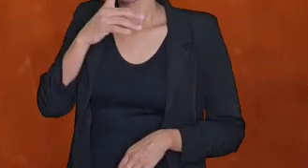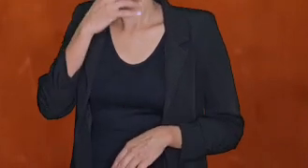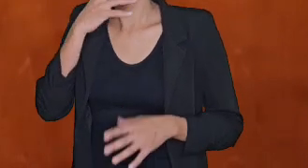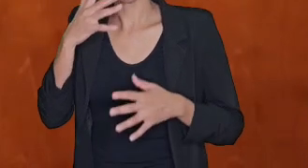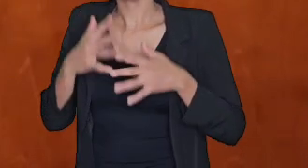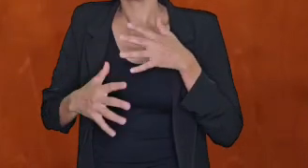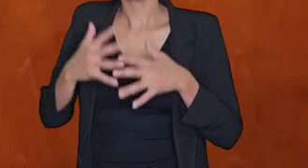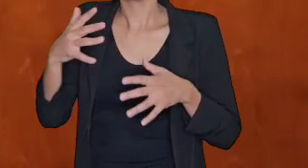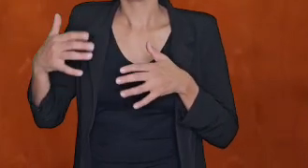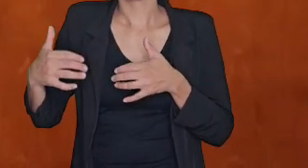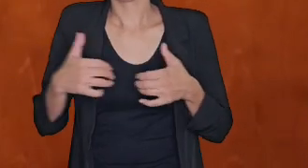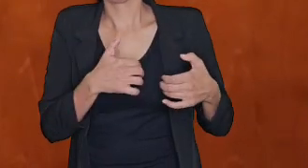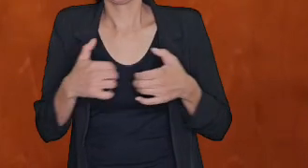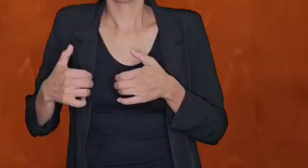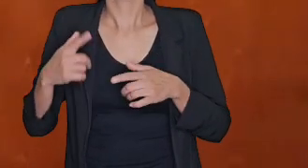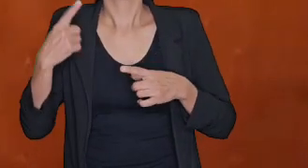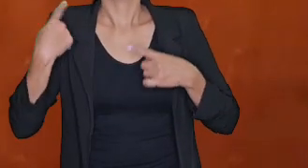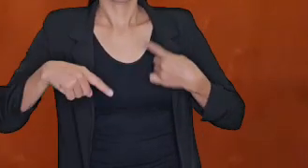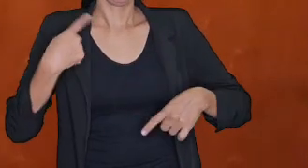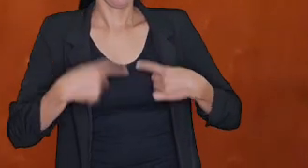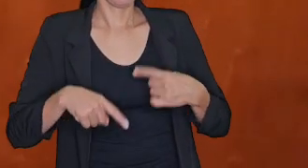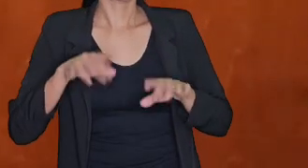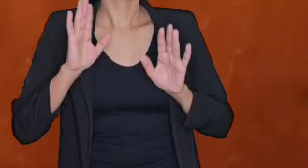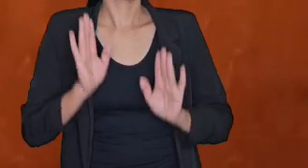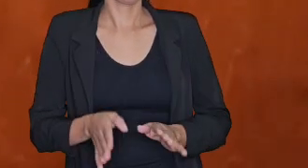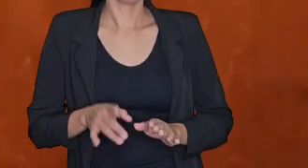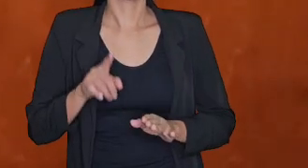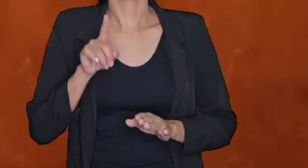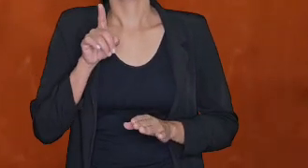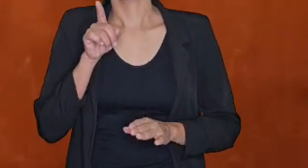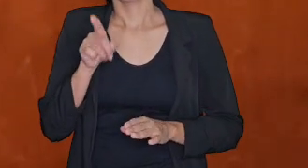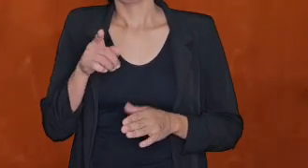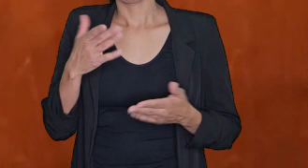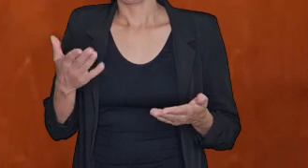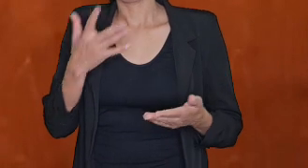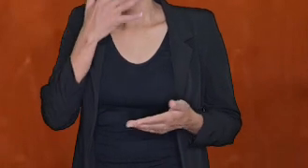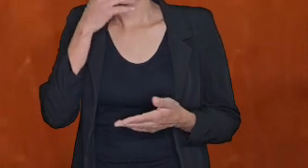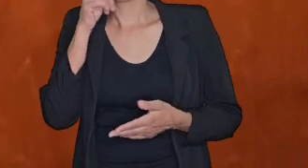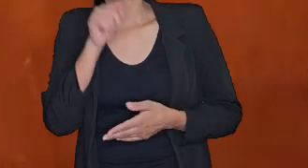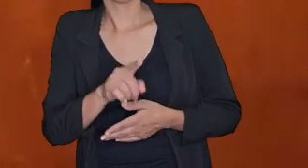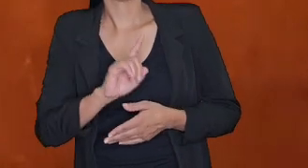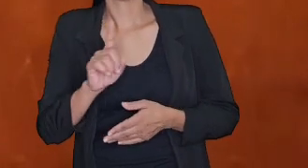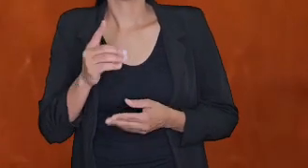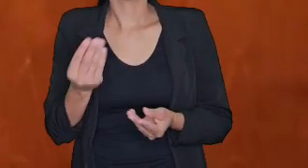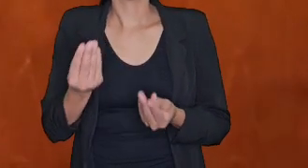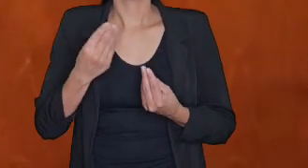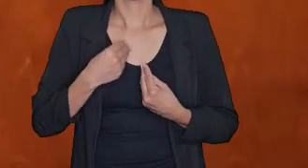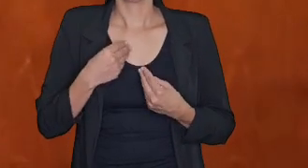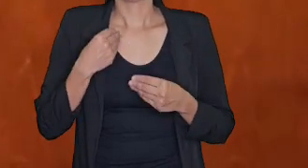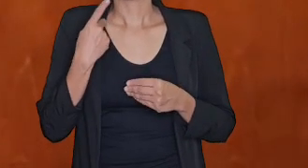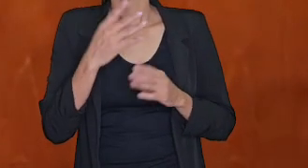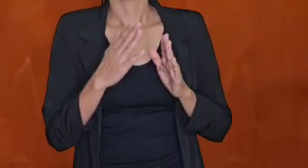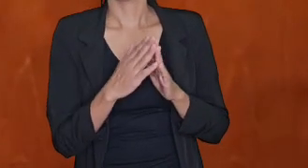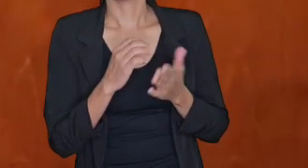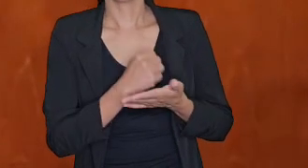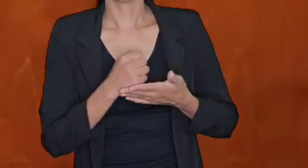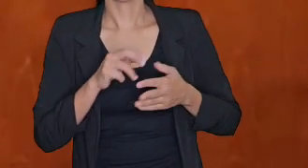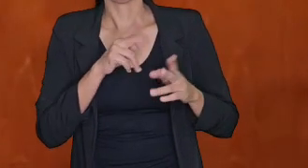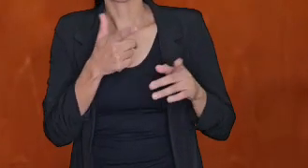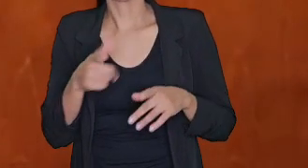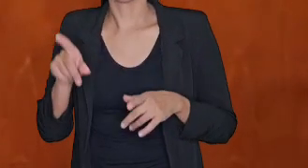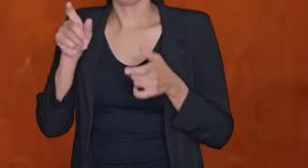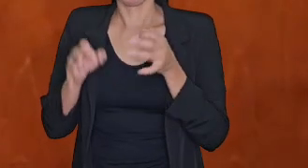fazer a execução, aí eu não sei se não tem um conflito, mas está sendo debatido também, mas essa já é uma desjudicialização que